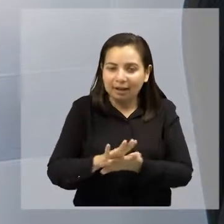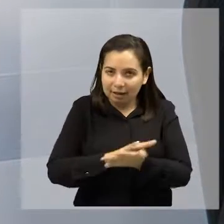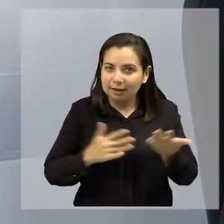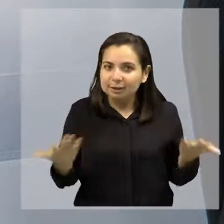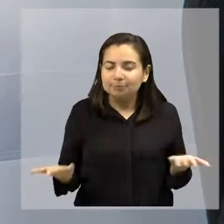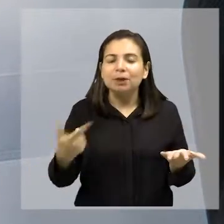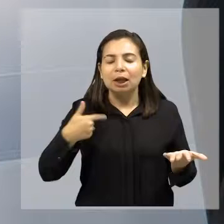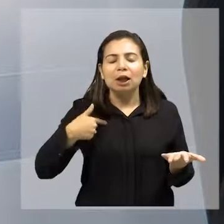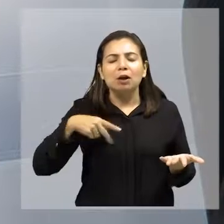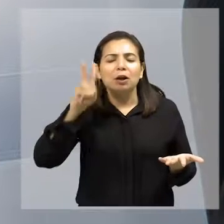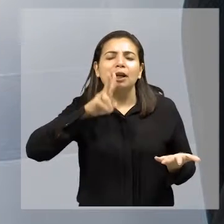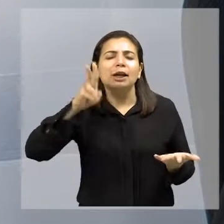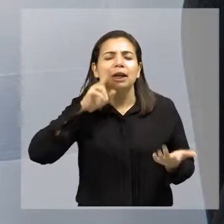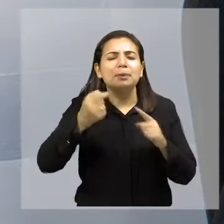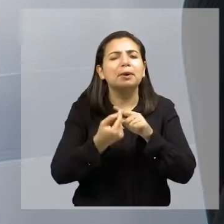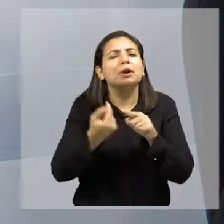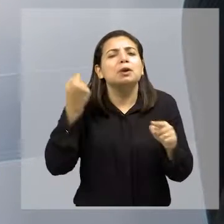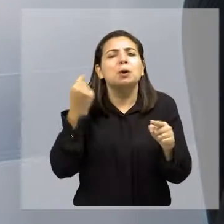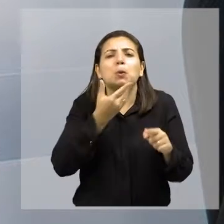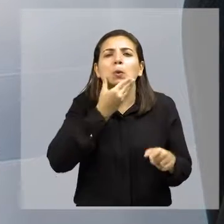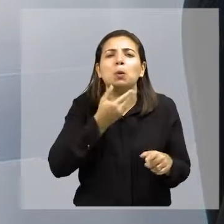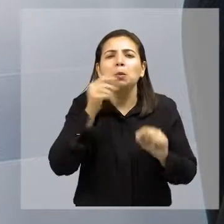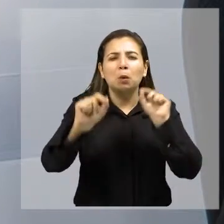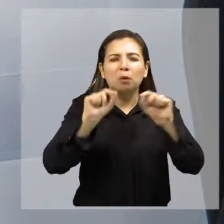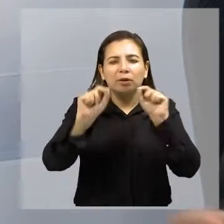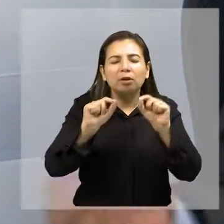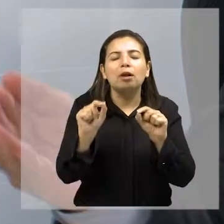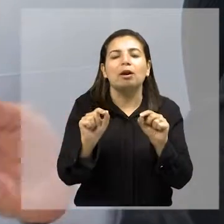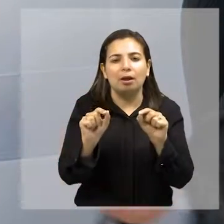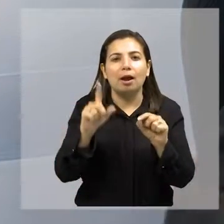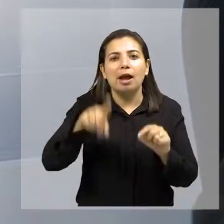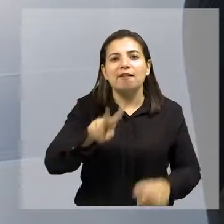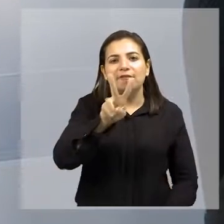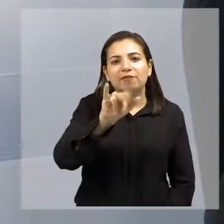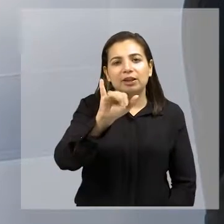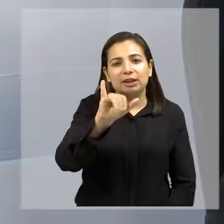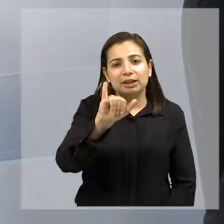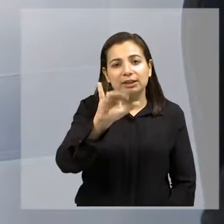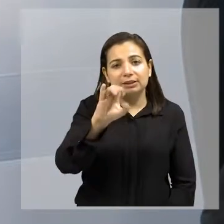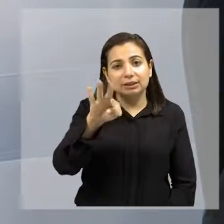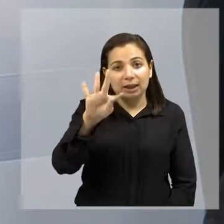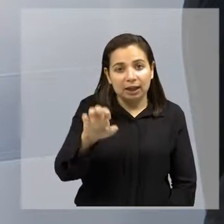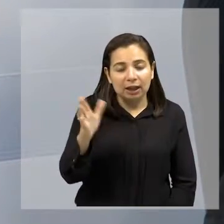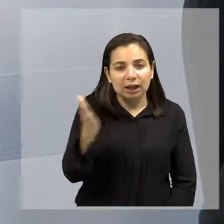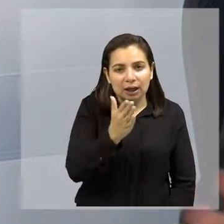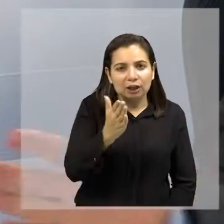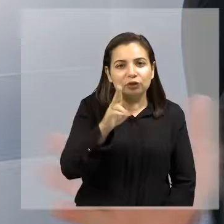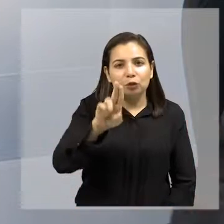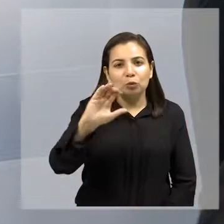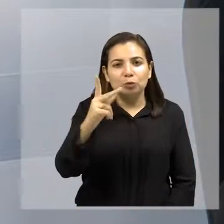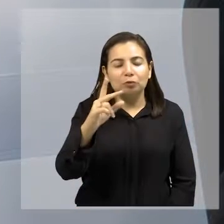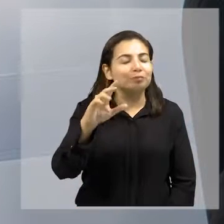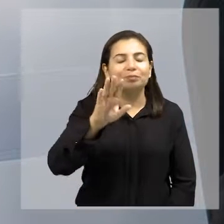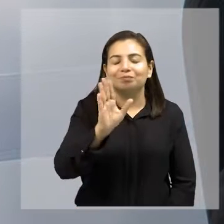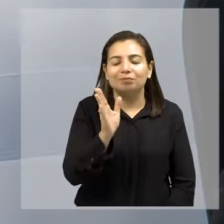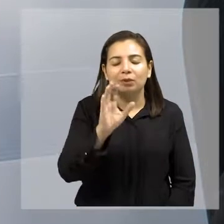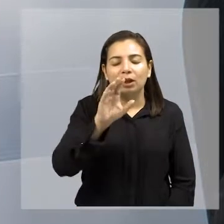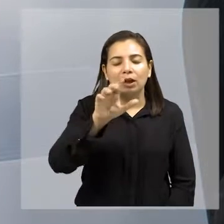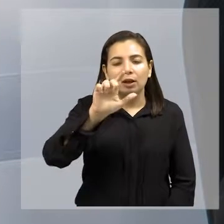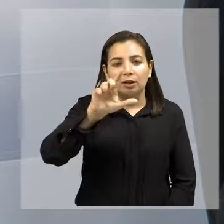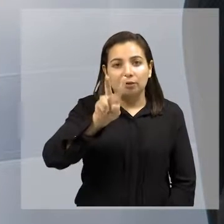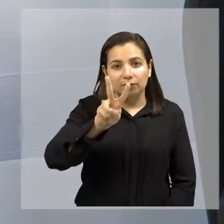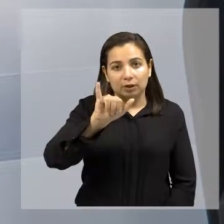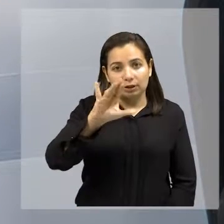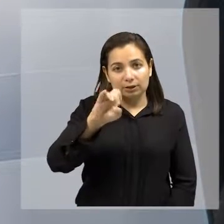nome que a gente procura sempre fazer uma saudação, que era o Vicente Veloso, o Xuxa. O Xuxa